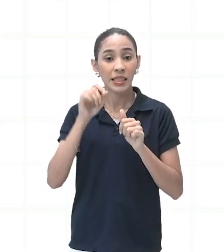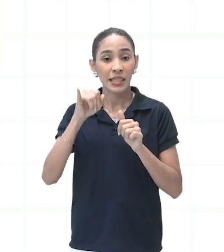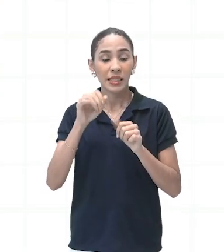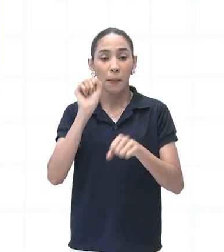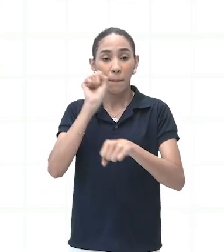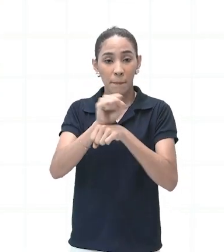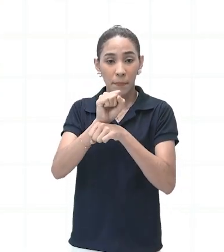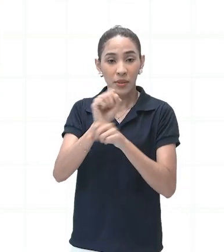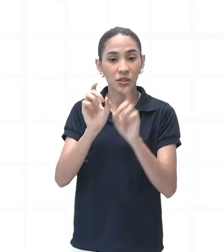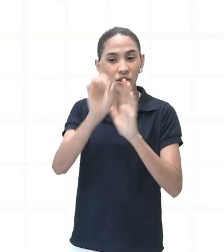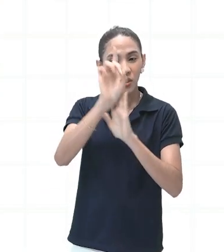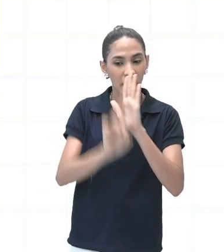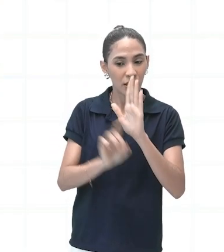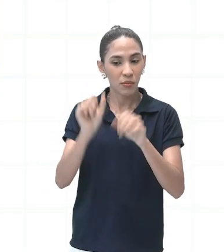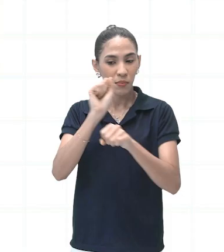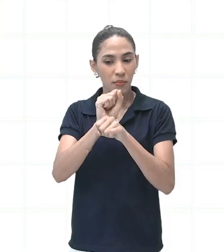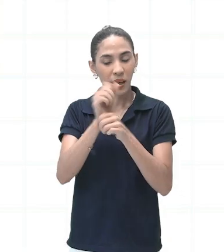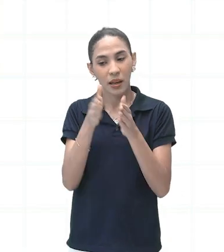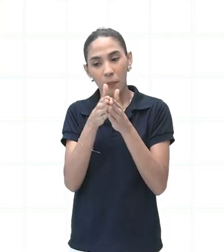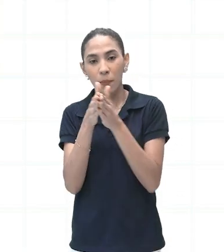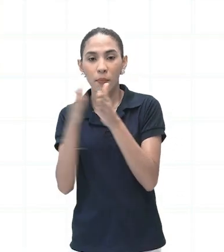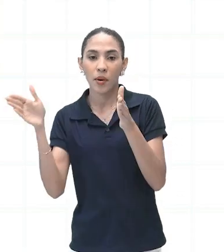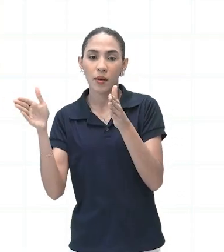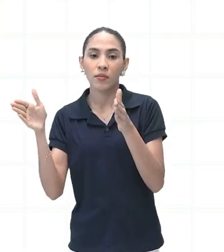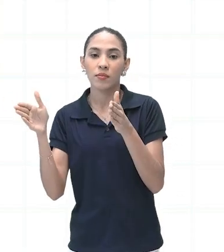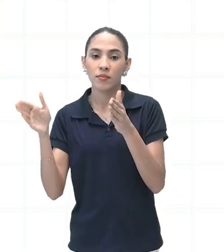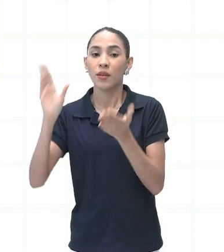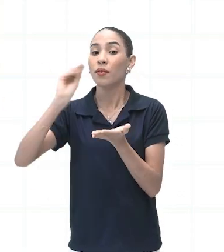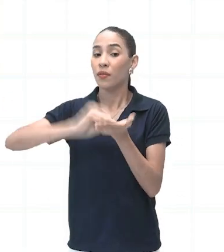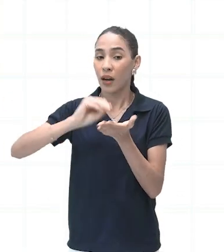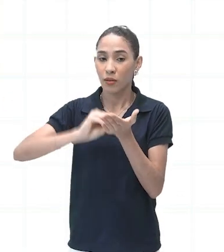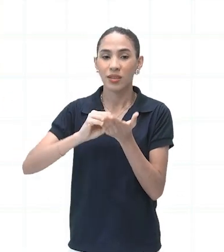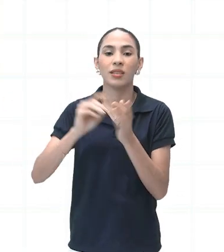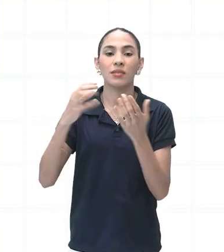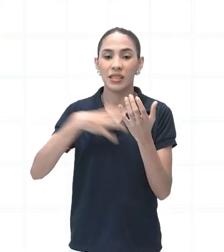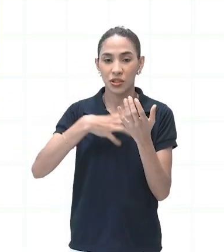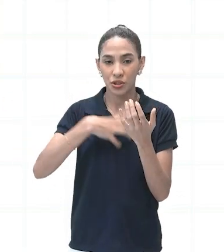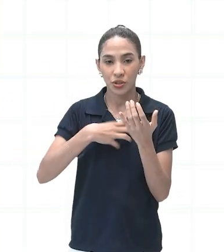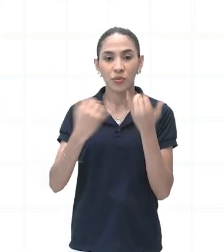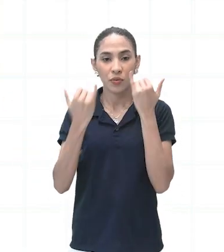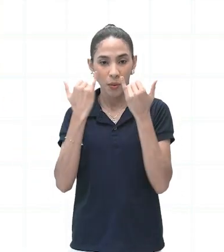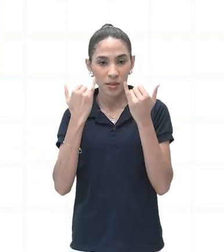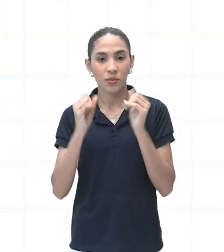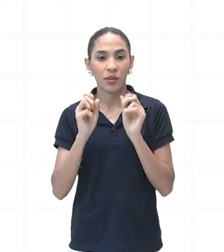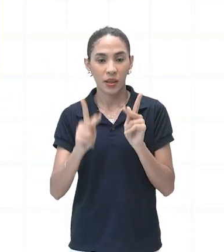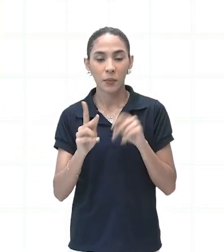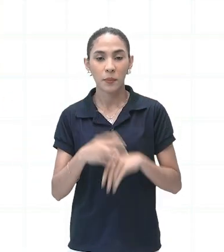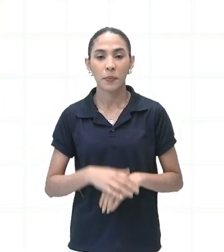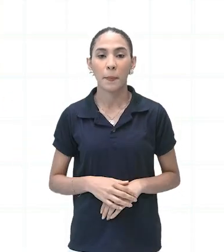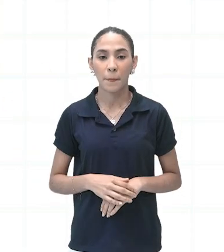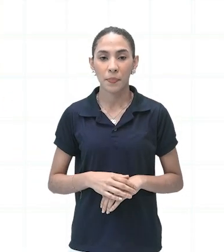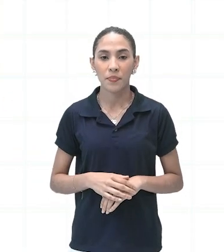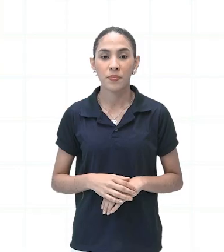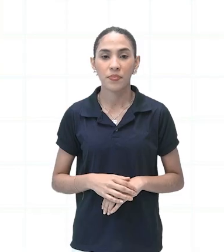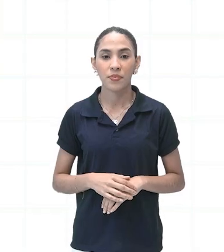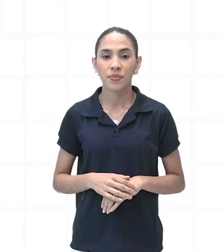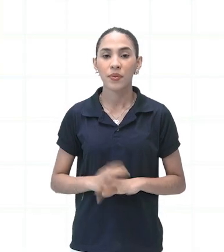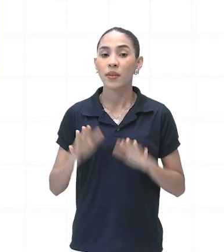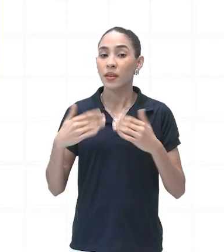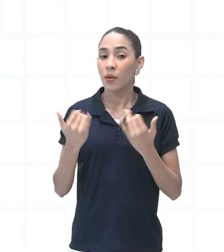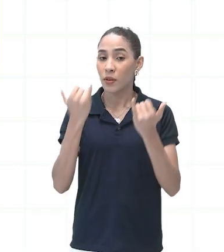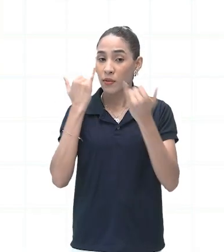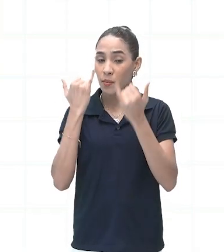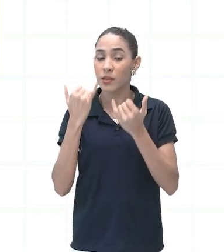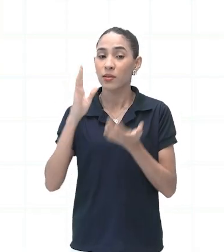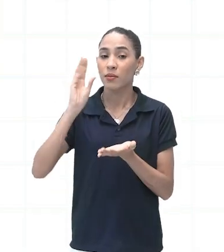aqui nessa frase, toda criança terá direito, falta informação, correto? E aí, essa informação